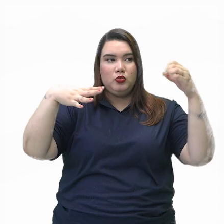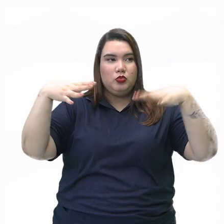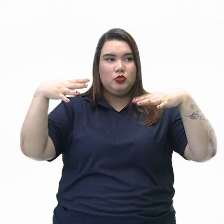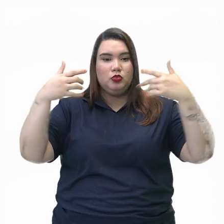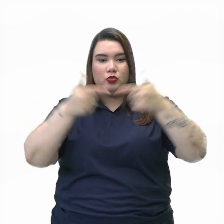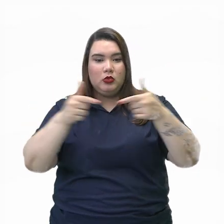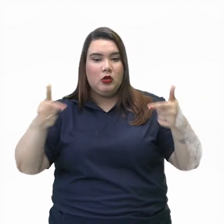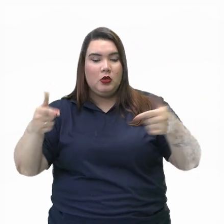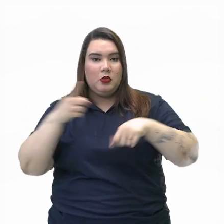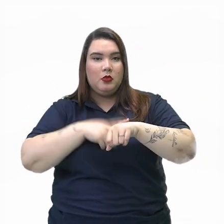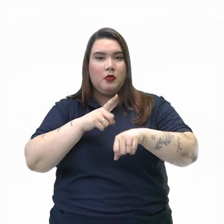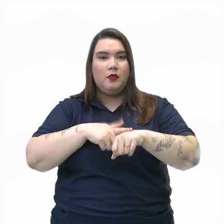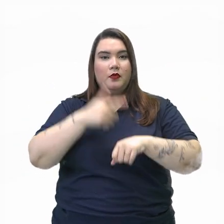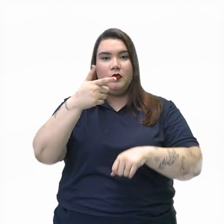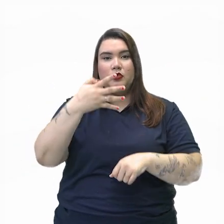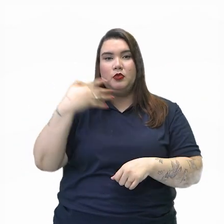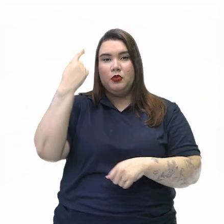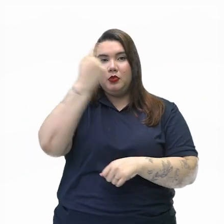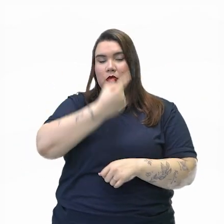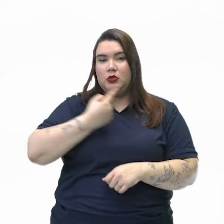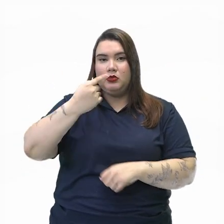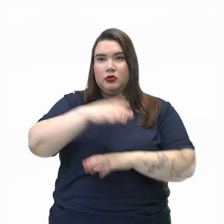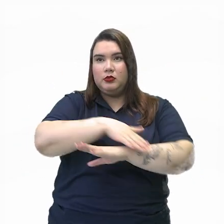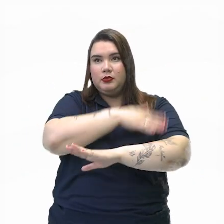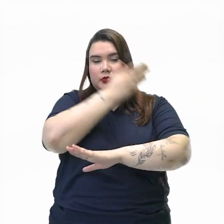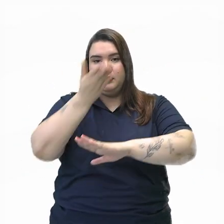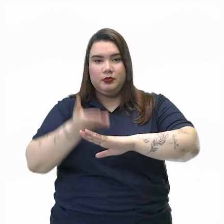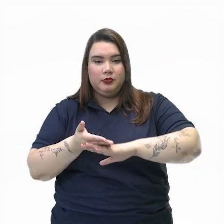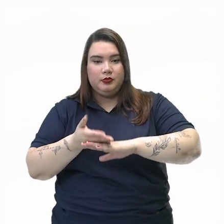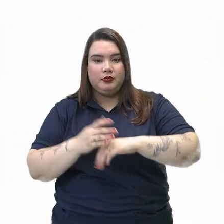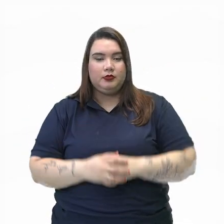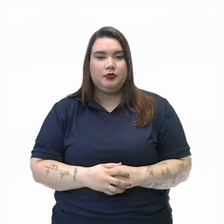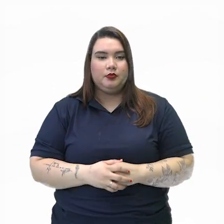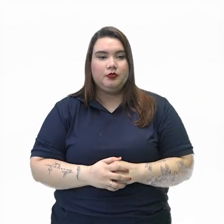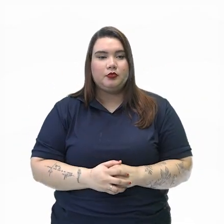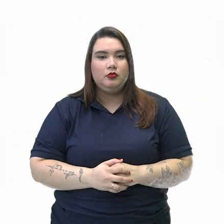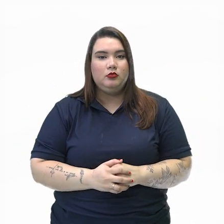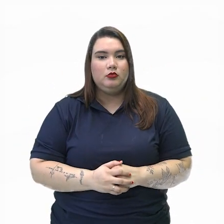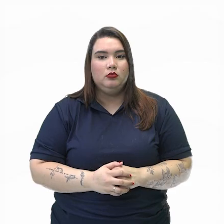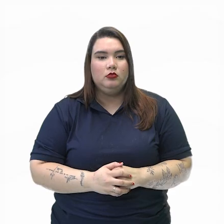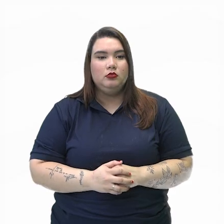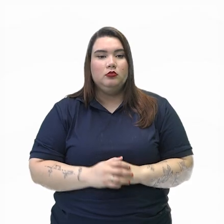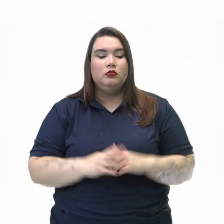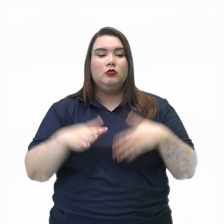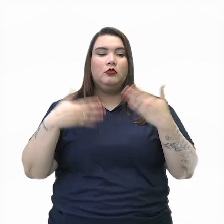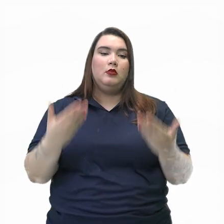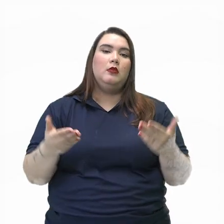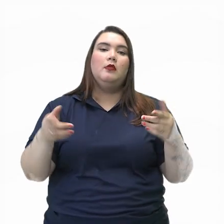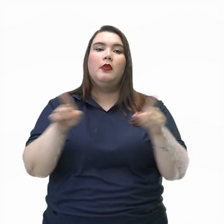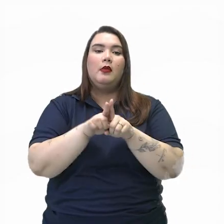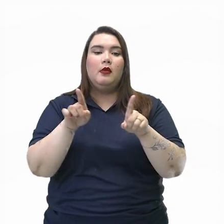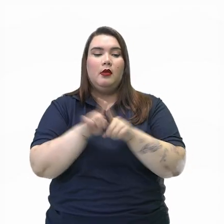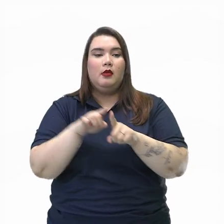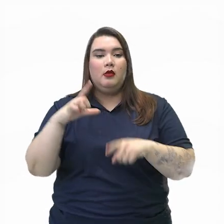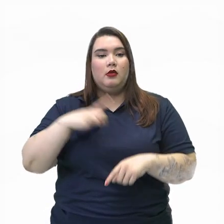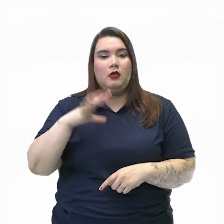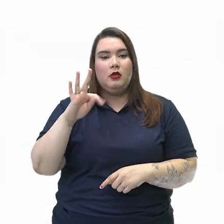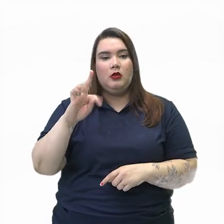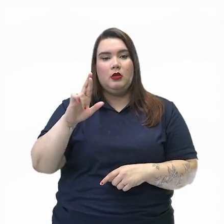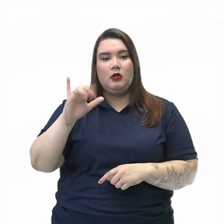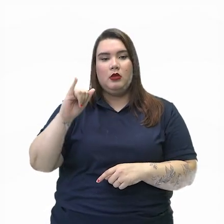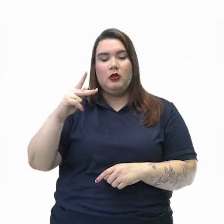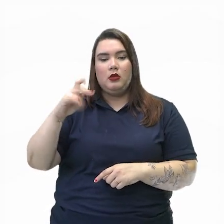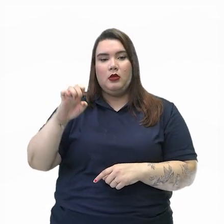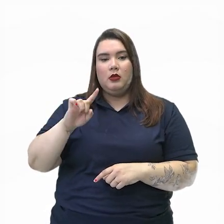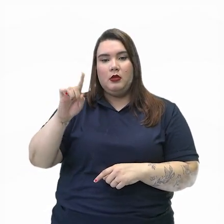períodos sem luminosidade durante as 24 horas por dia. E temos também o tripé